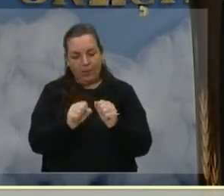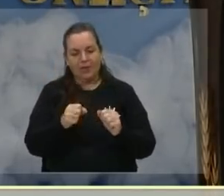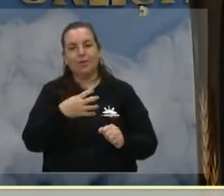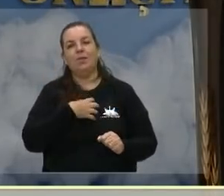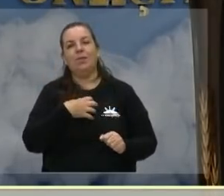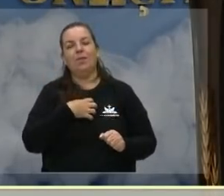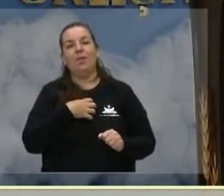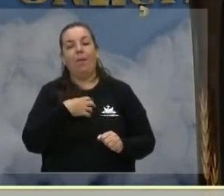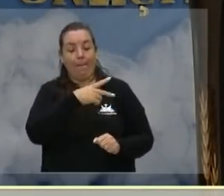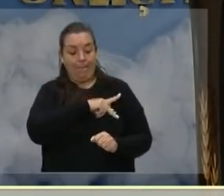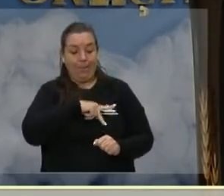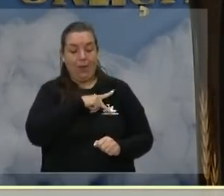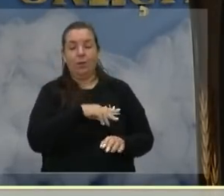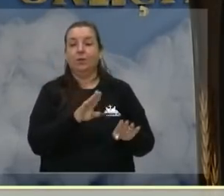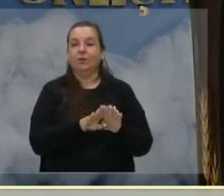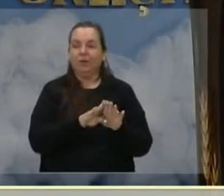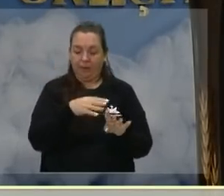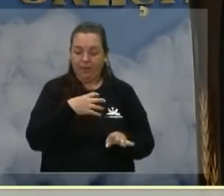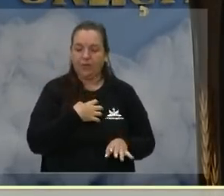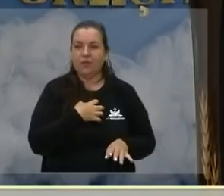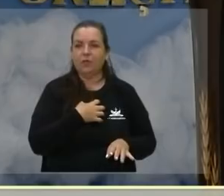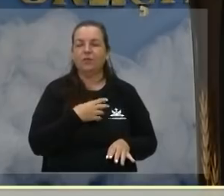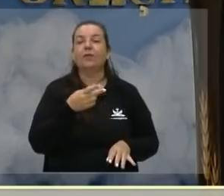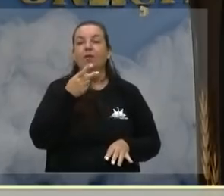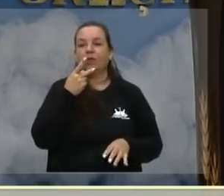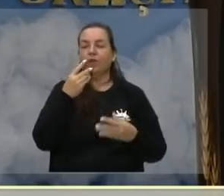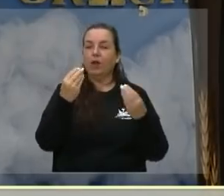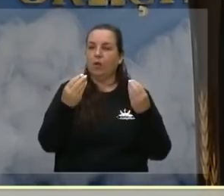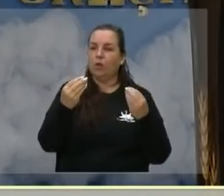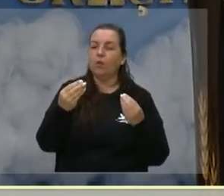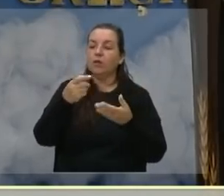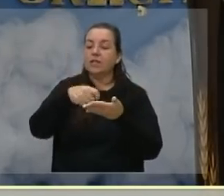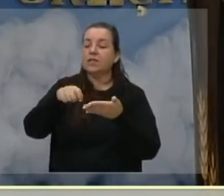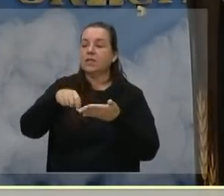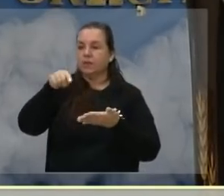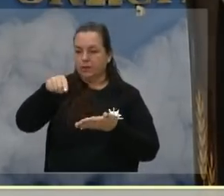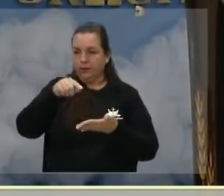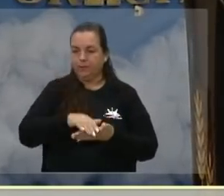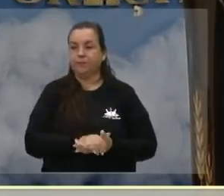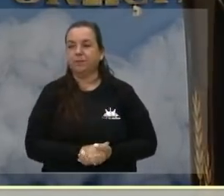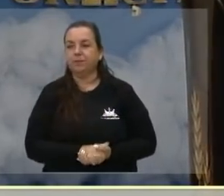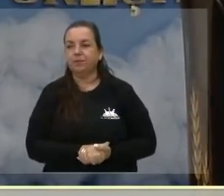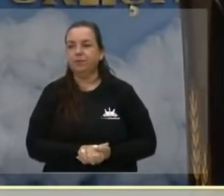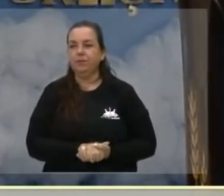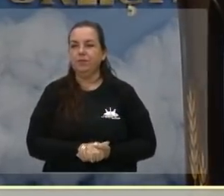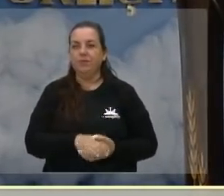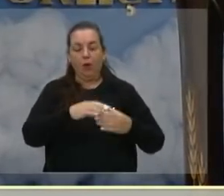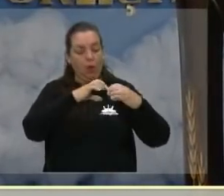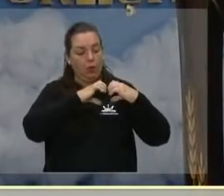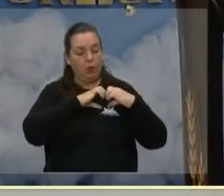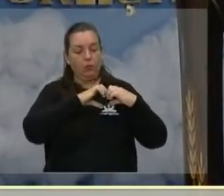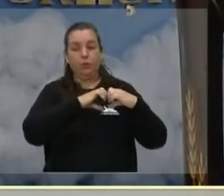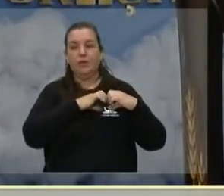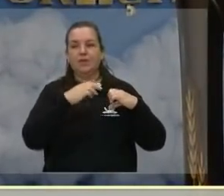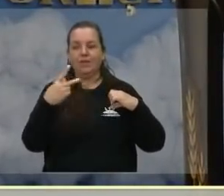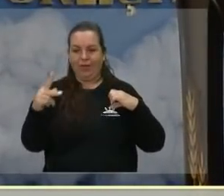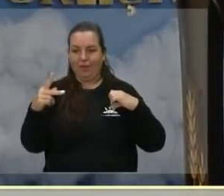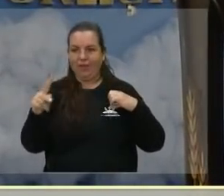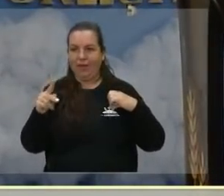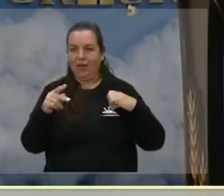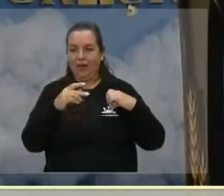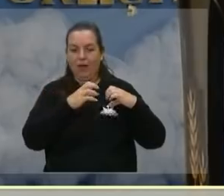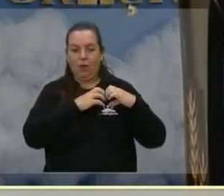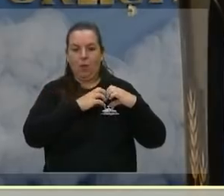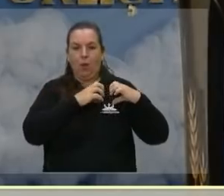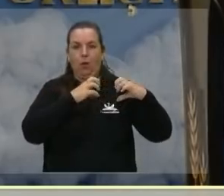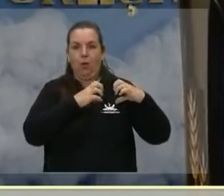sentiu e vou te escrever como estão os autos o coração dele começou